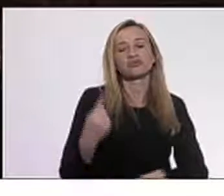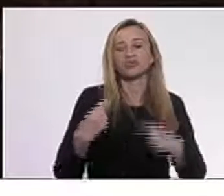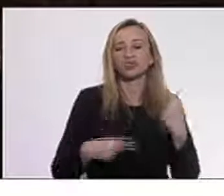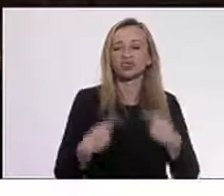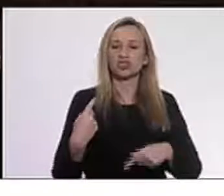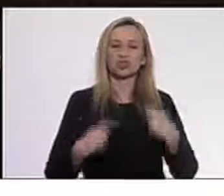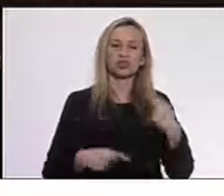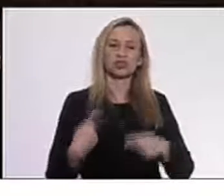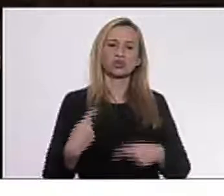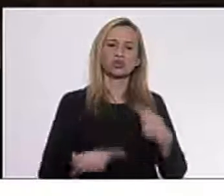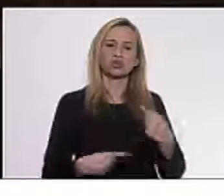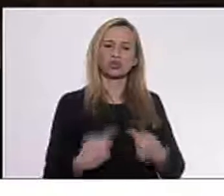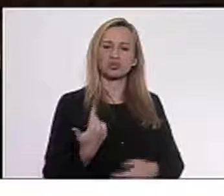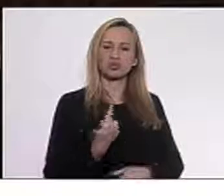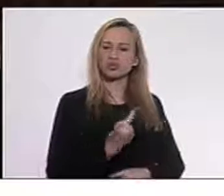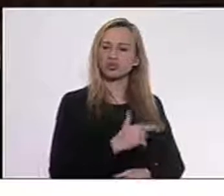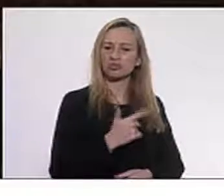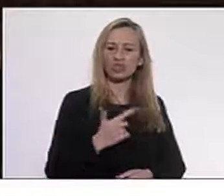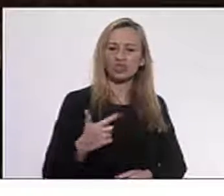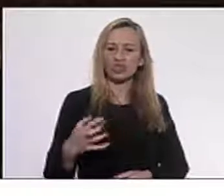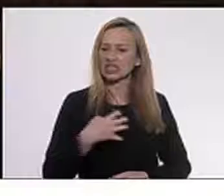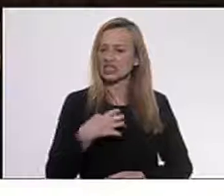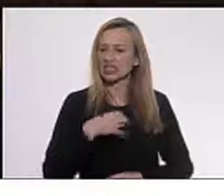discursos descabidos,